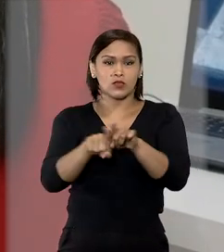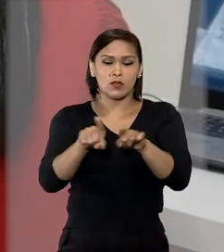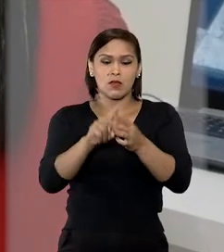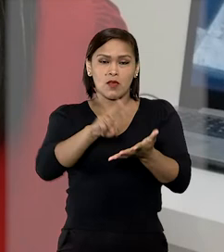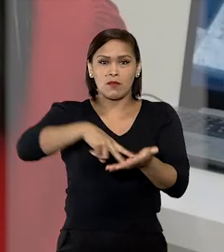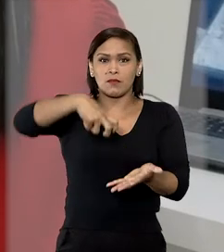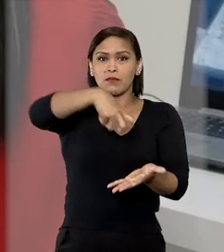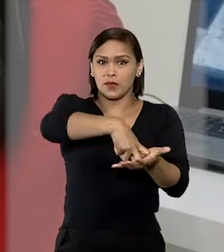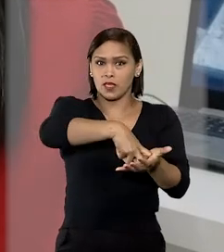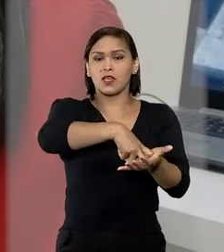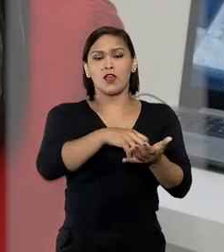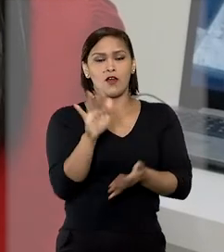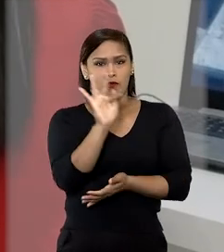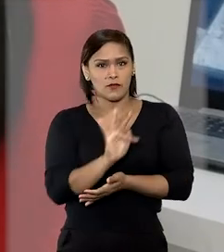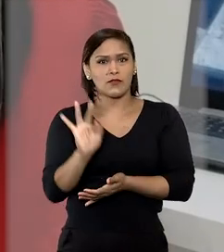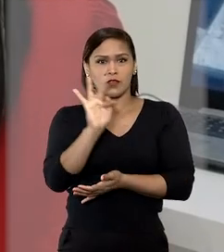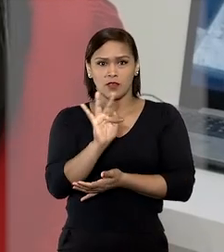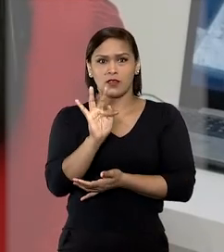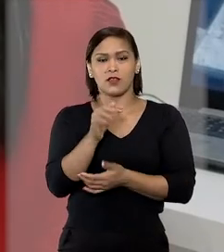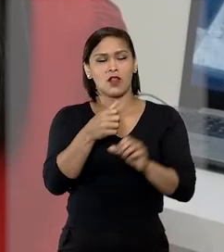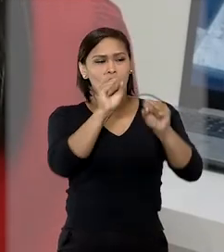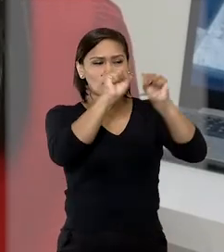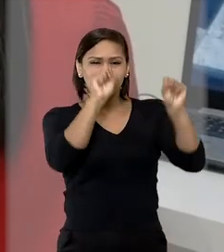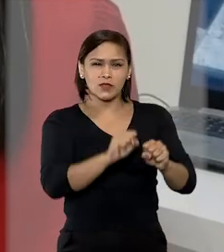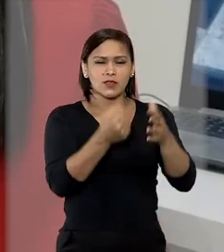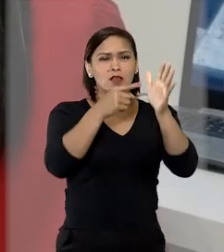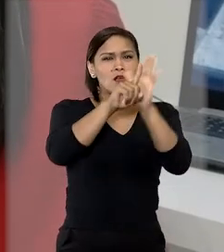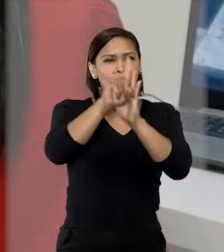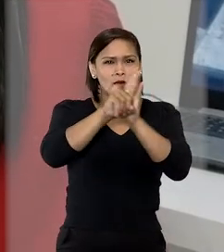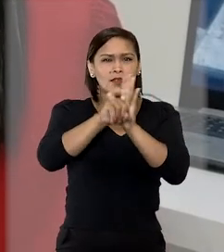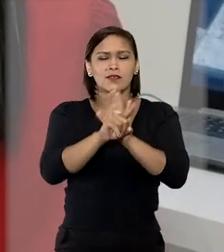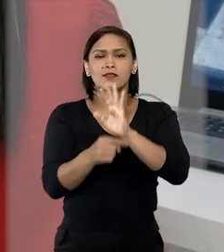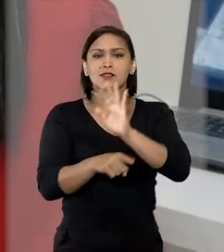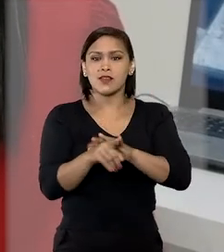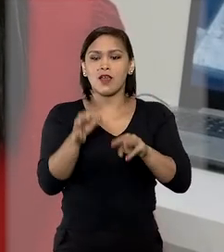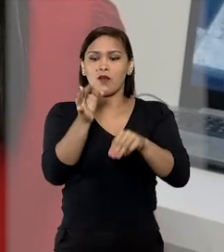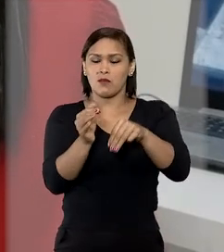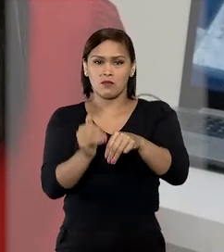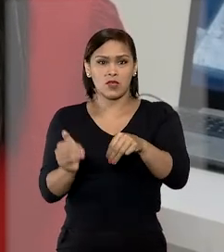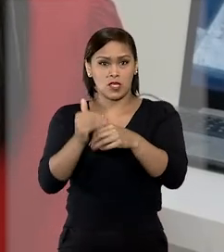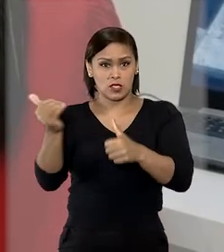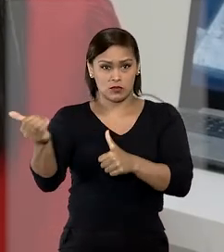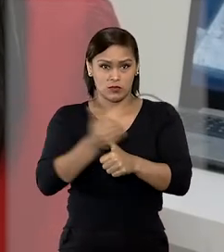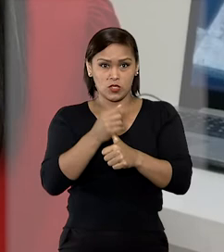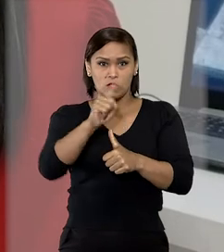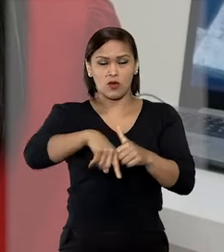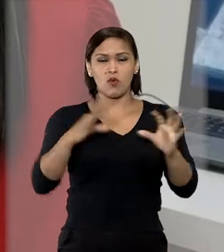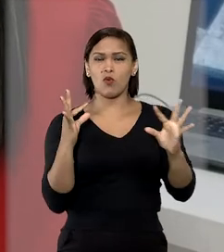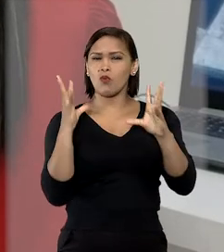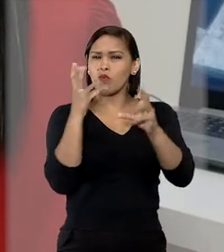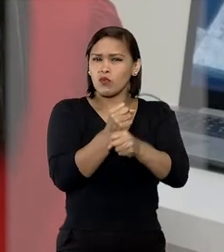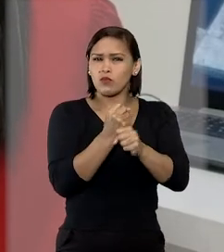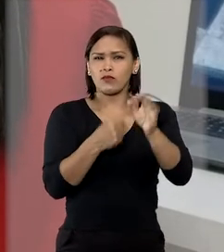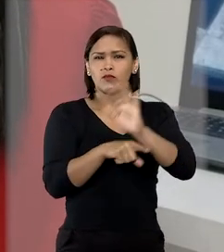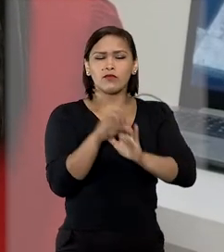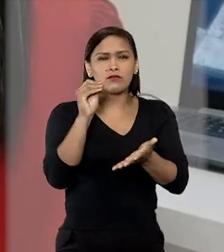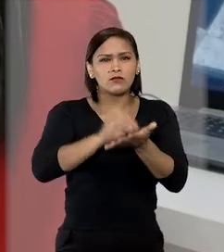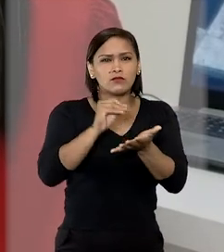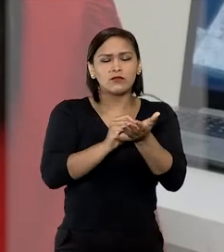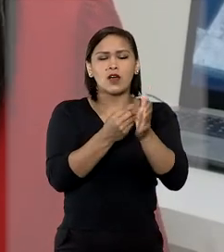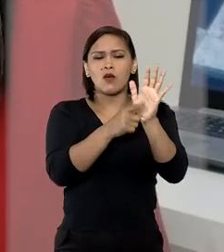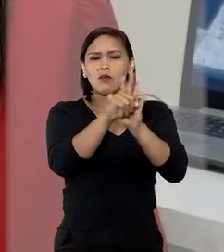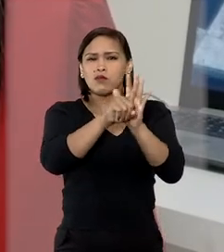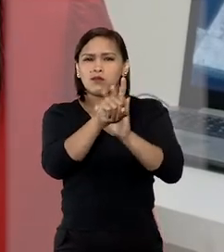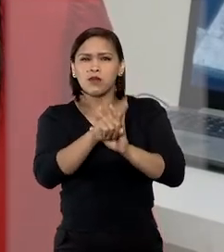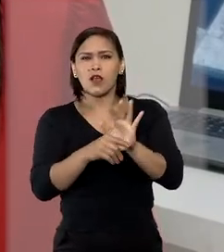numa penitenciária federal. Ao analisar o caso, o ministro Jorge Mussi concluiu que não se verificou a ocorrência de